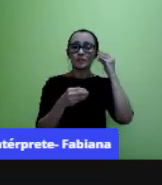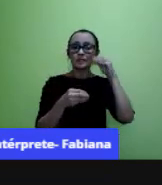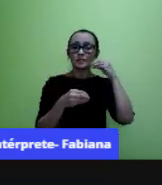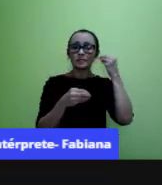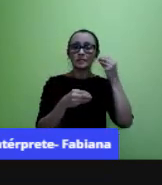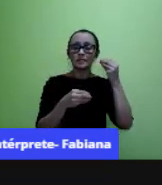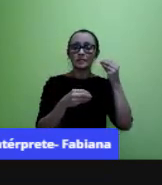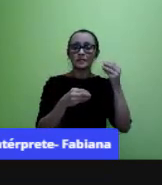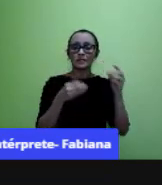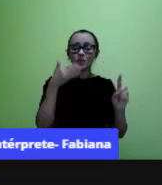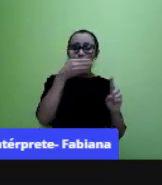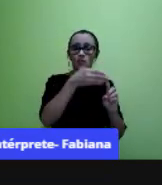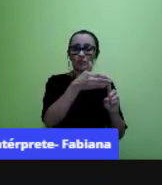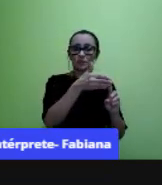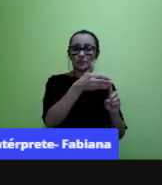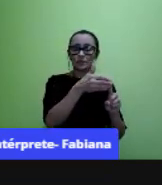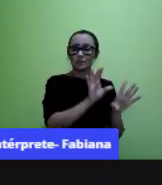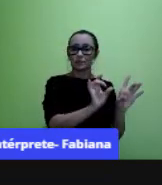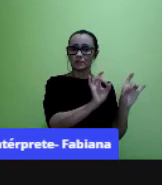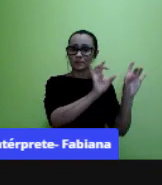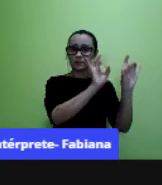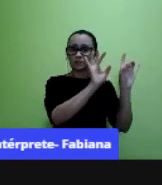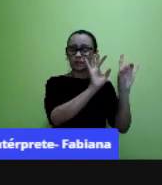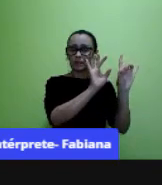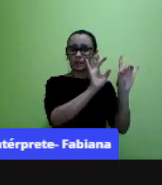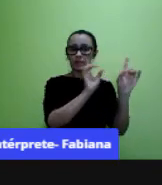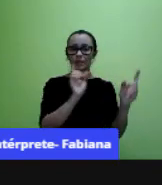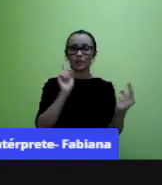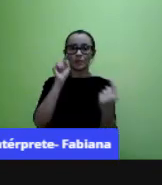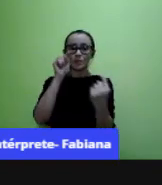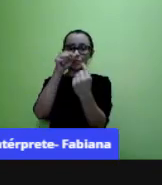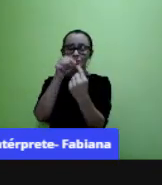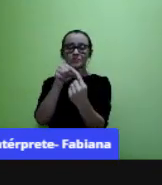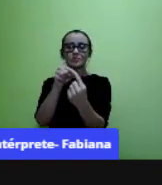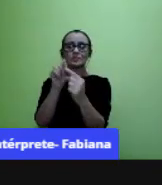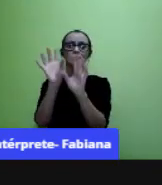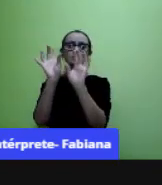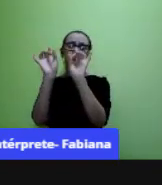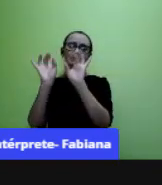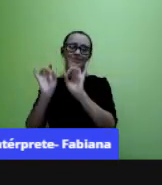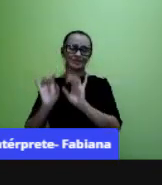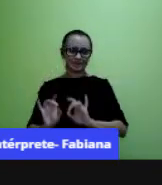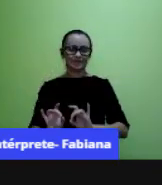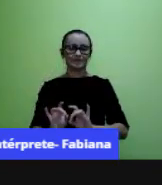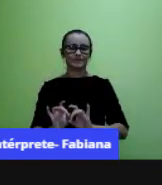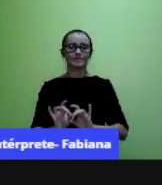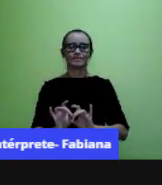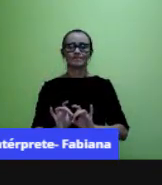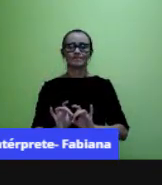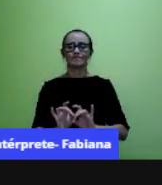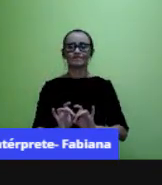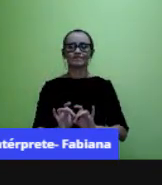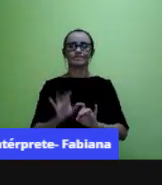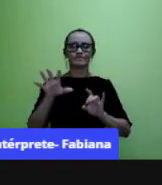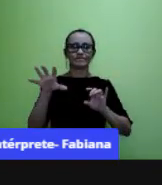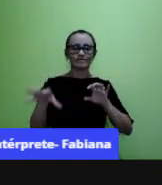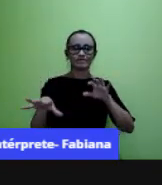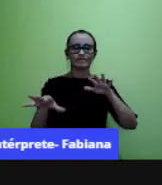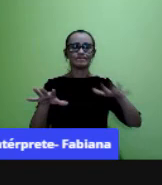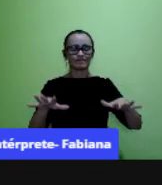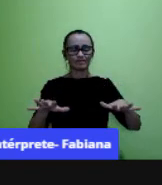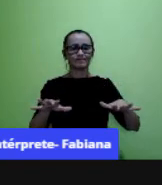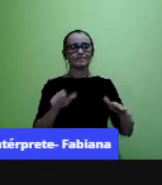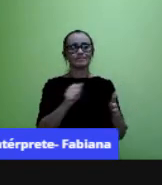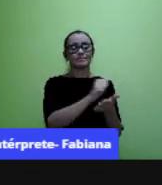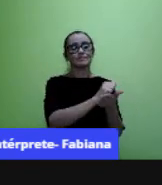principal e qual é o campo de experiência para os objetivos específicos, né? Ou então aquela